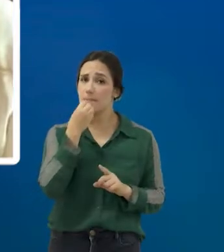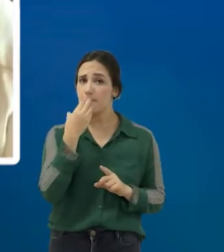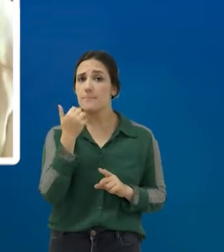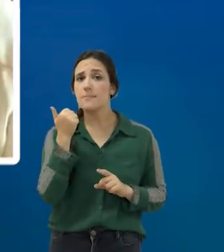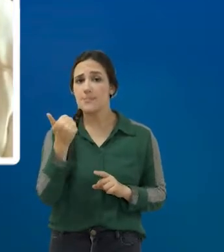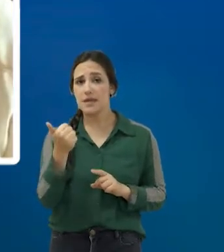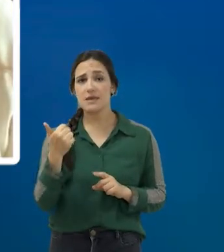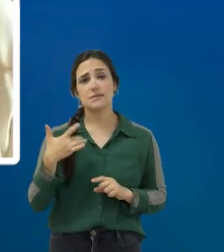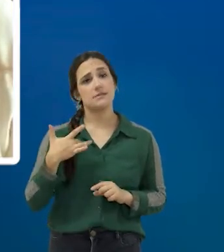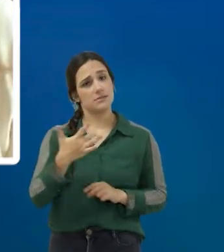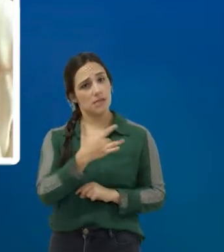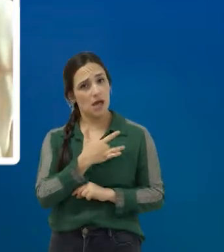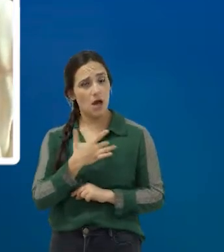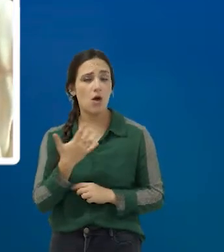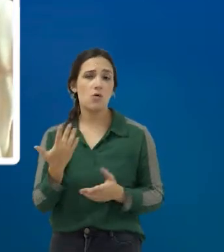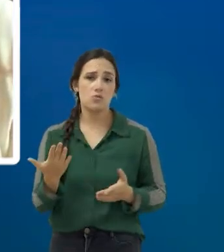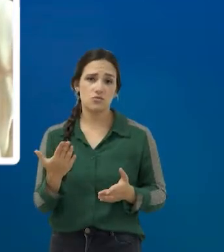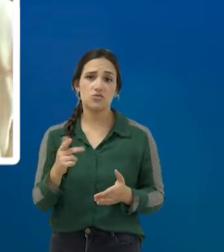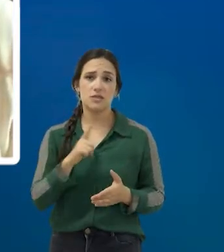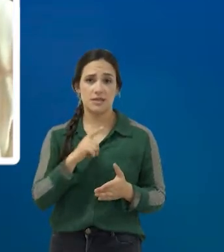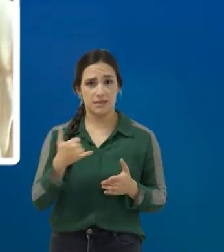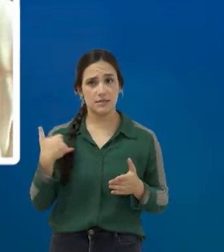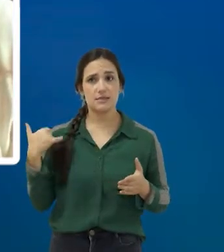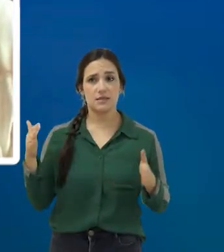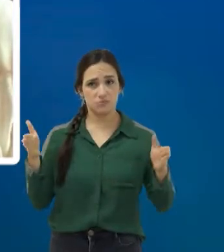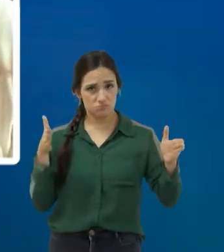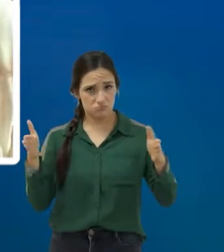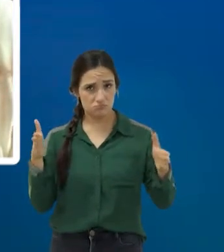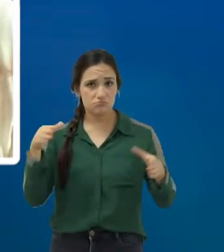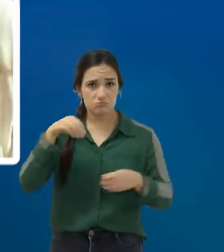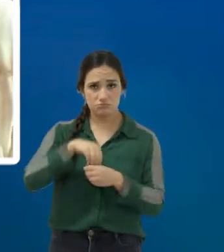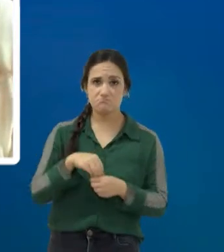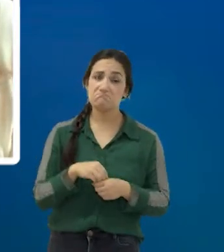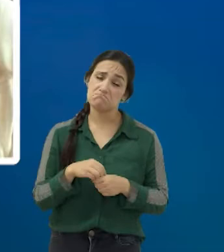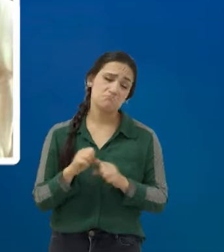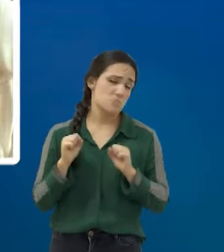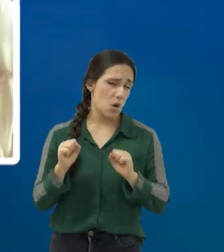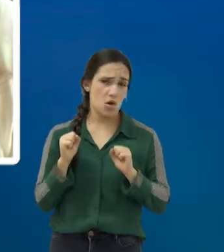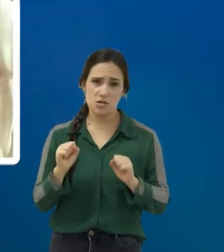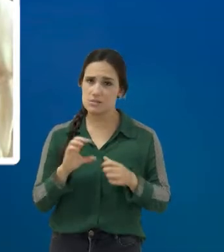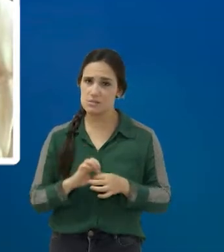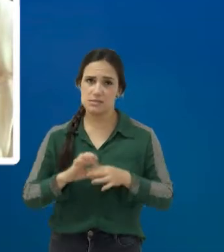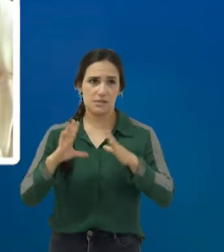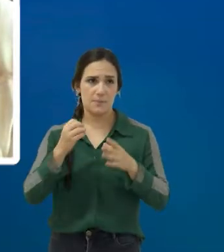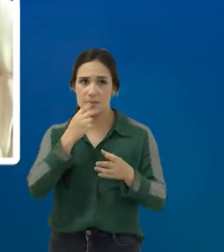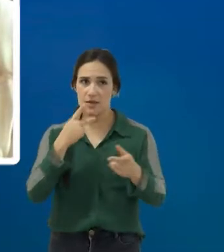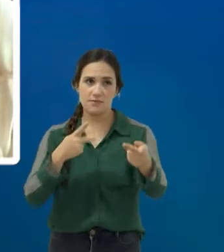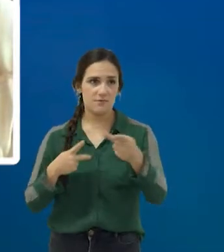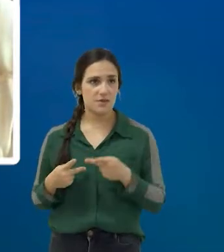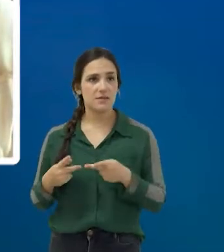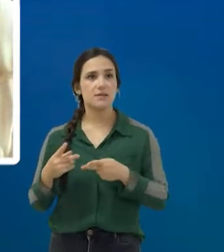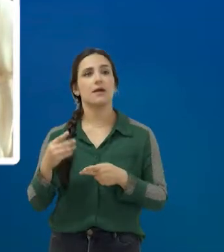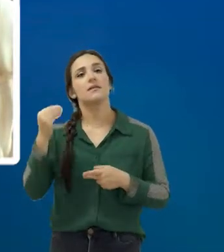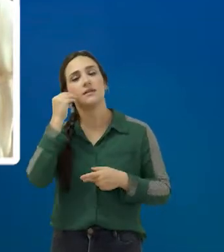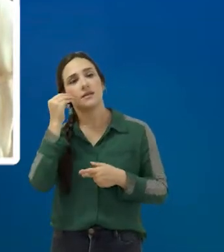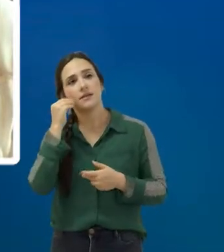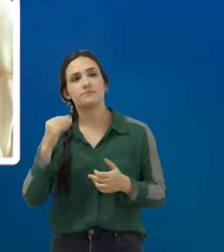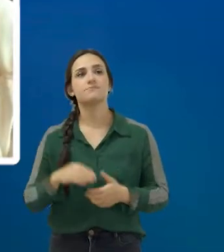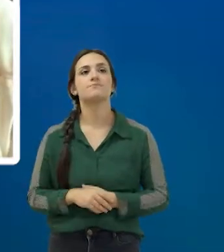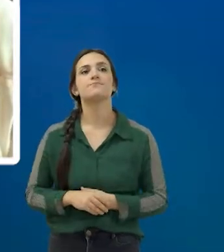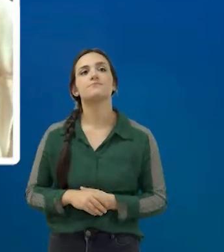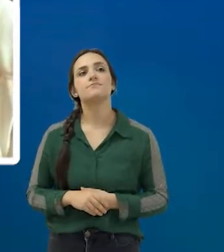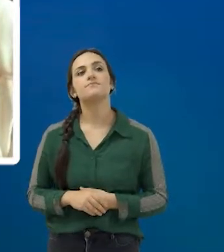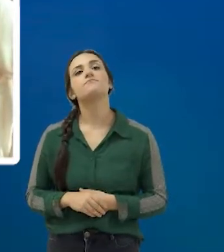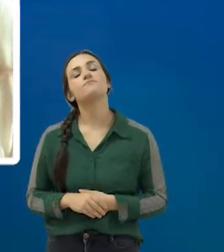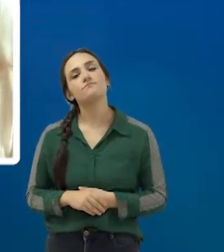e tal, e está nessa faixa de idade, ela será super bem-vinda para fazer parte do banco